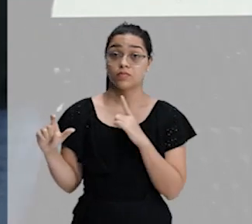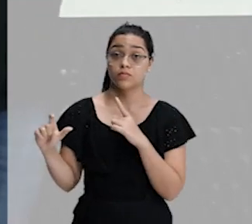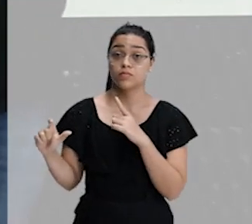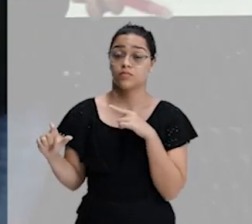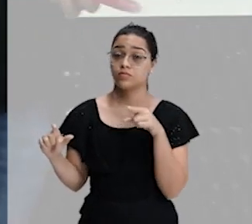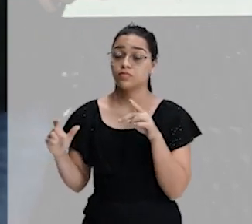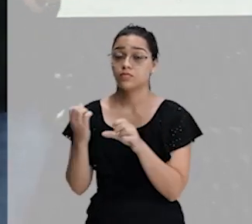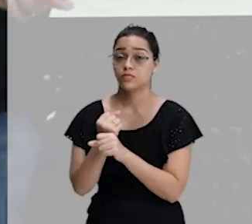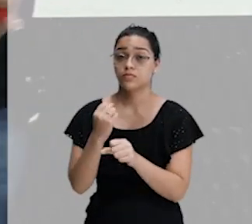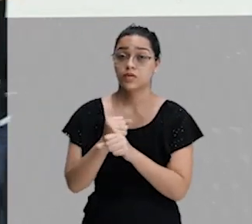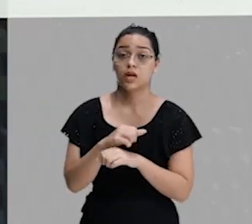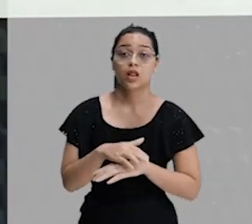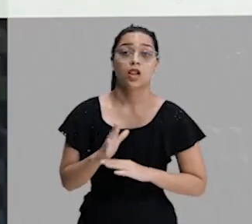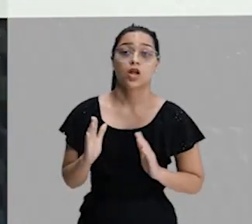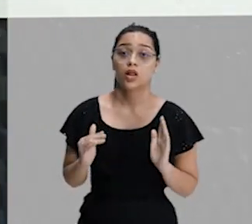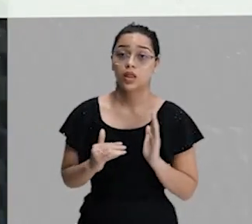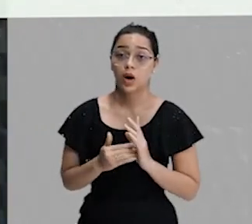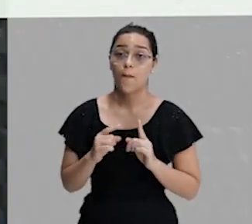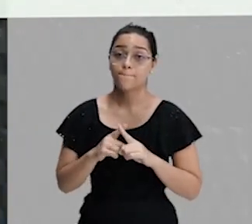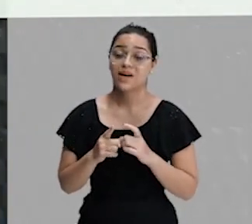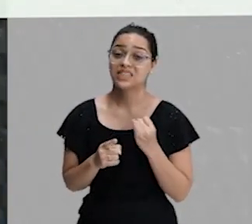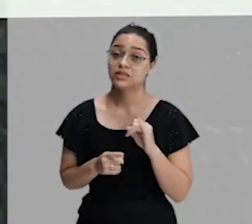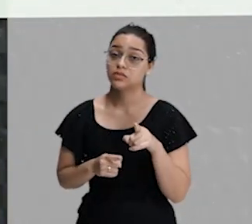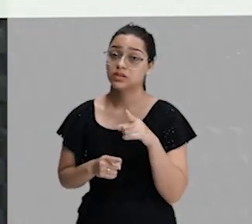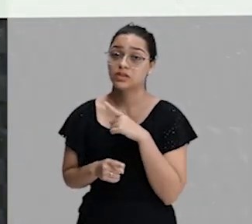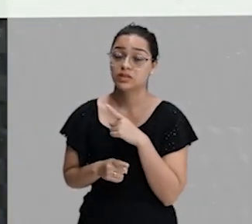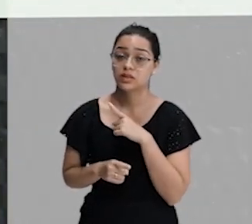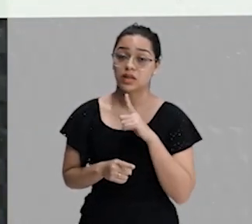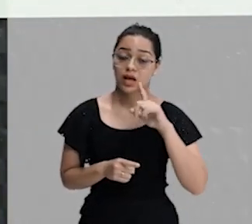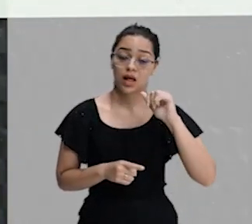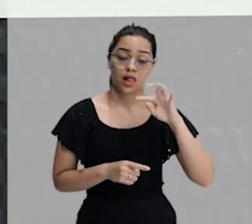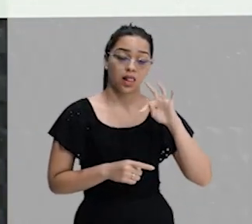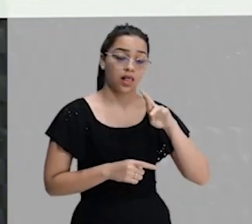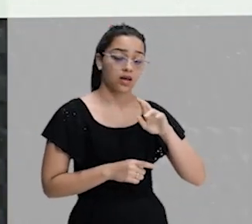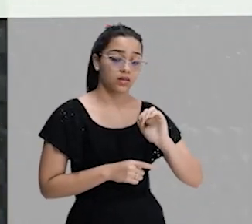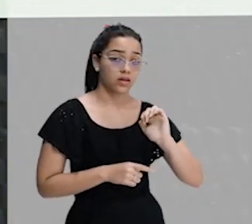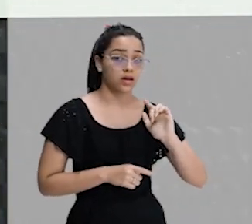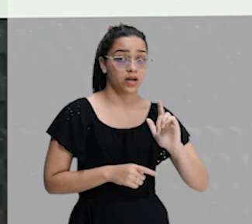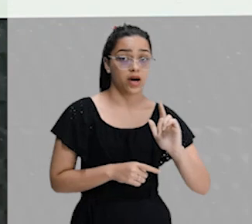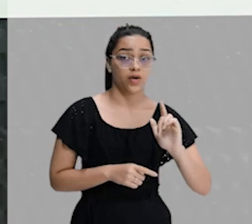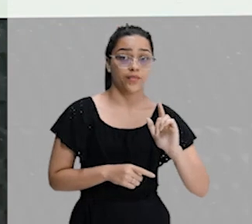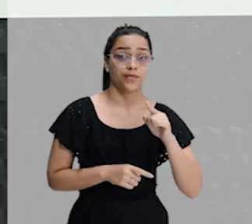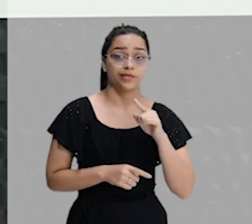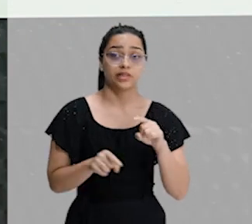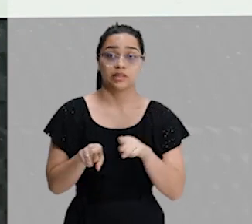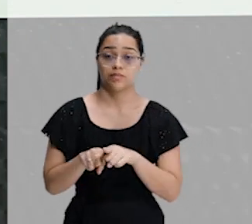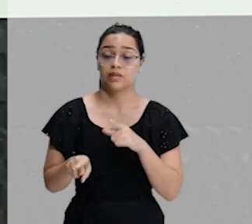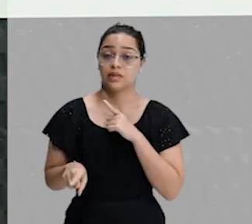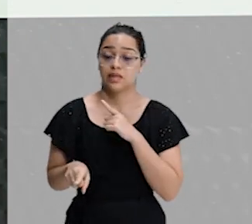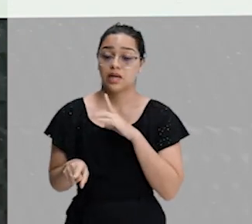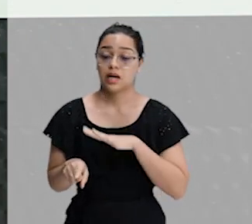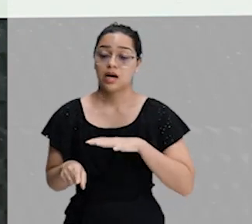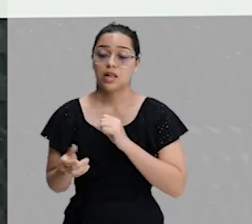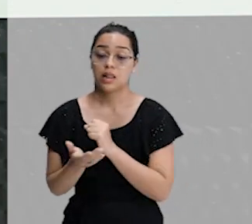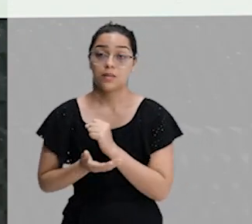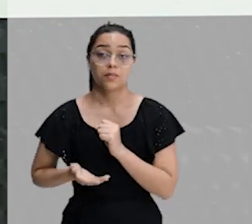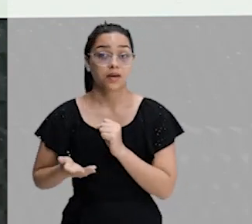para você calcular a área total. Mas se você tem a área lateral e você tem a área da